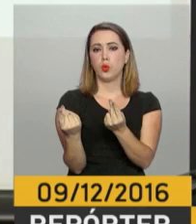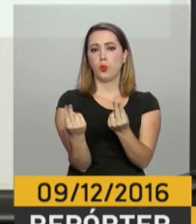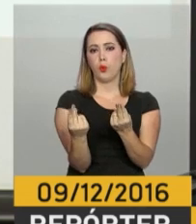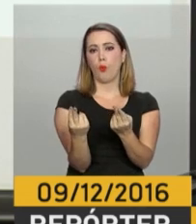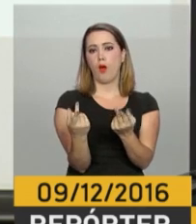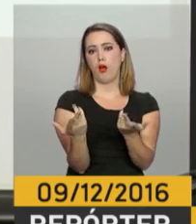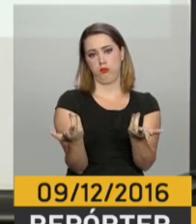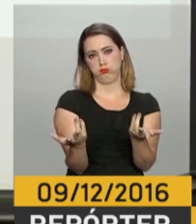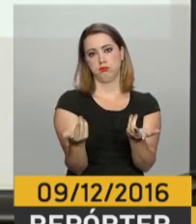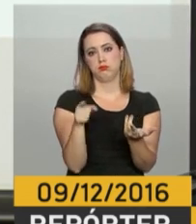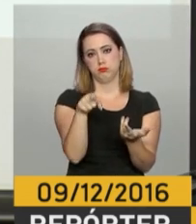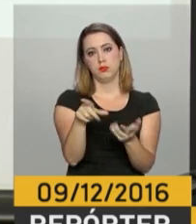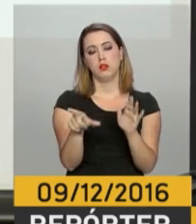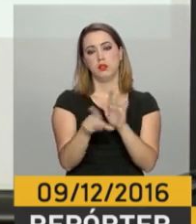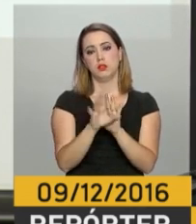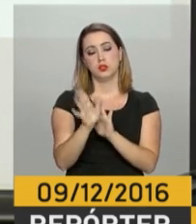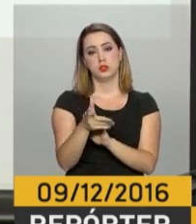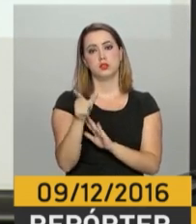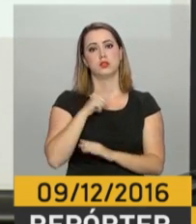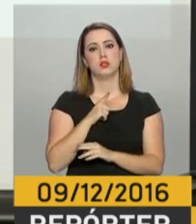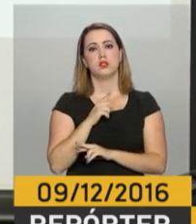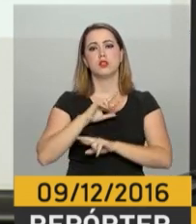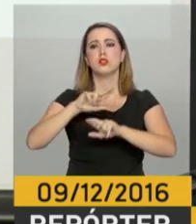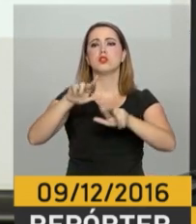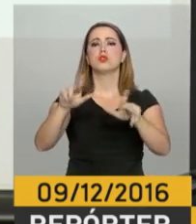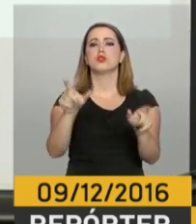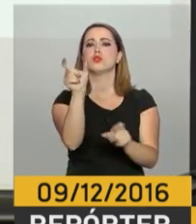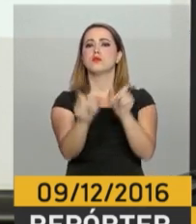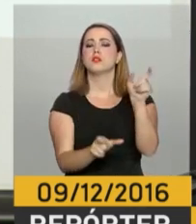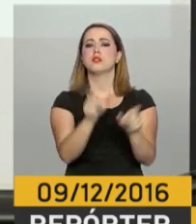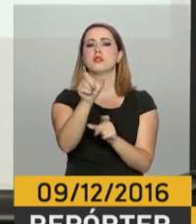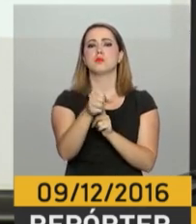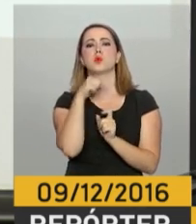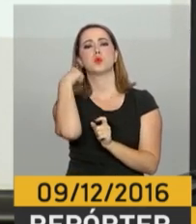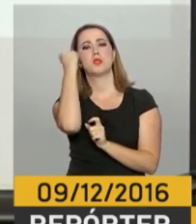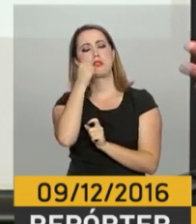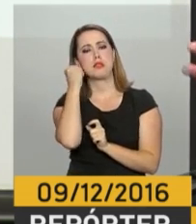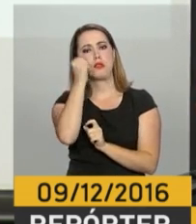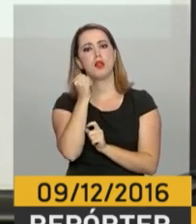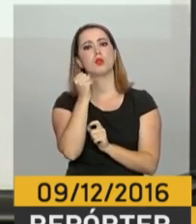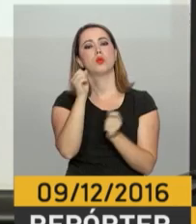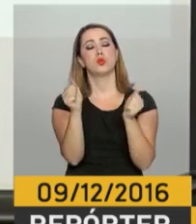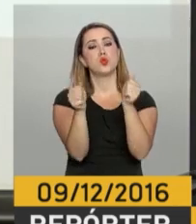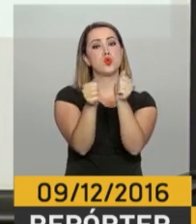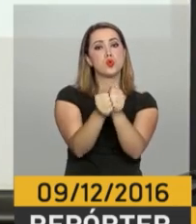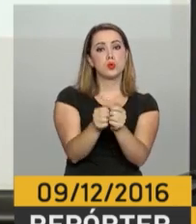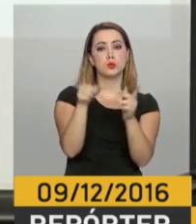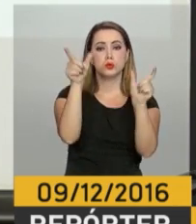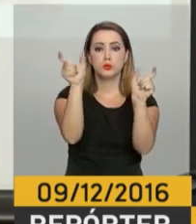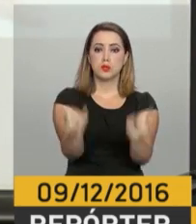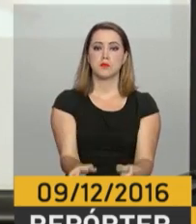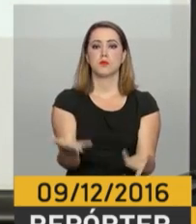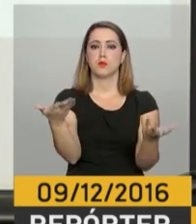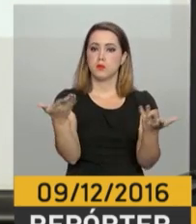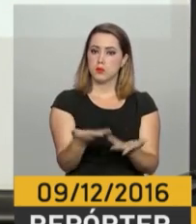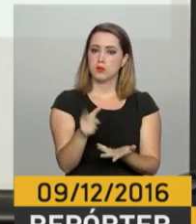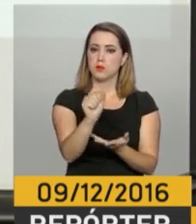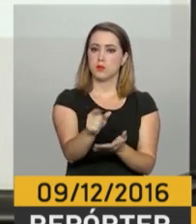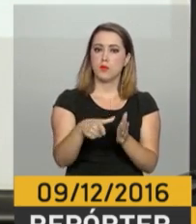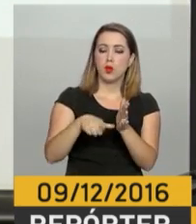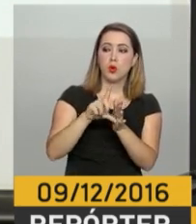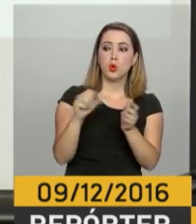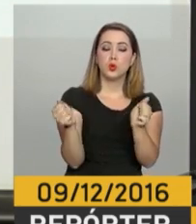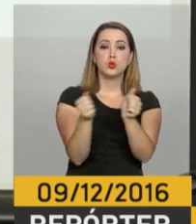exceção, estavam lá, o senador Tasso, o Danilo Forte, enfim, todos que estão aqui estavam